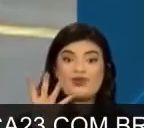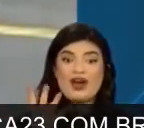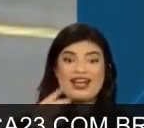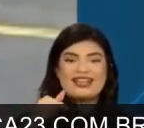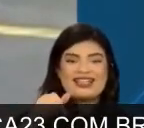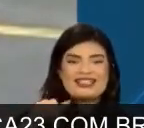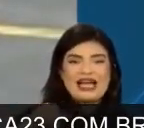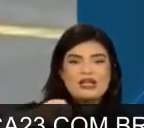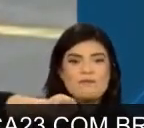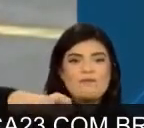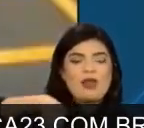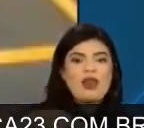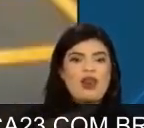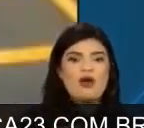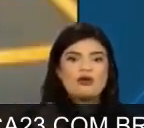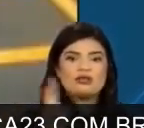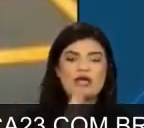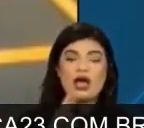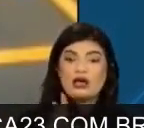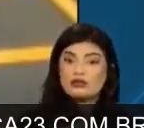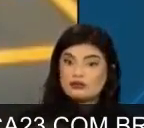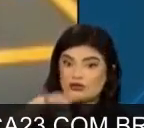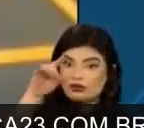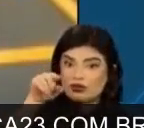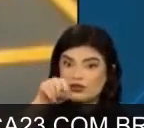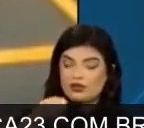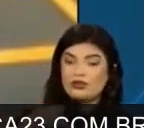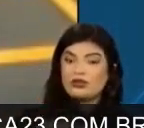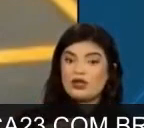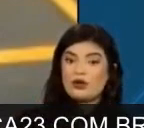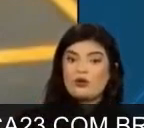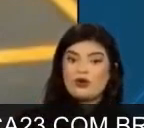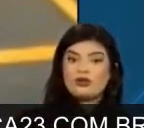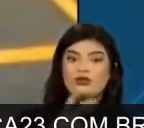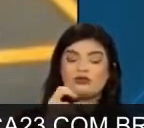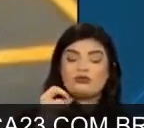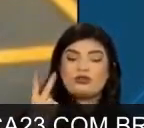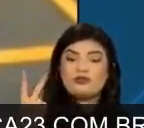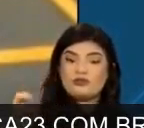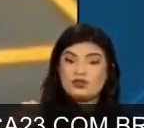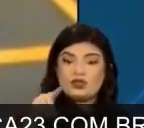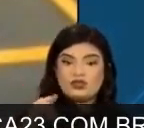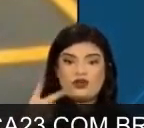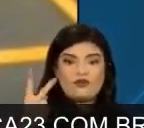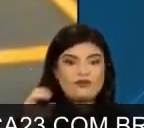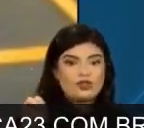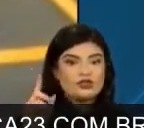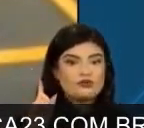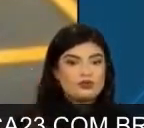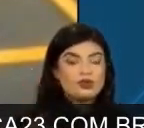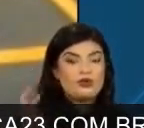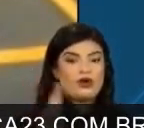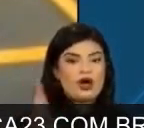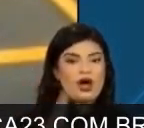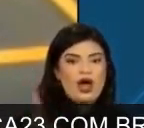milhões de reais em um sorteio da Mega Sena em 2020. Cerca de 20 mil reais